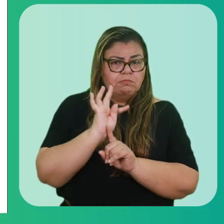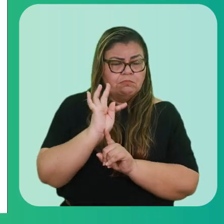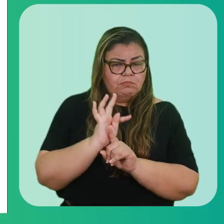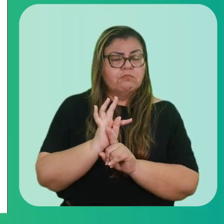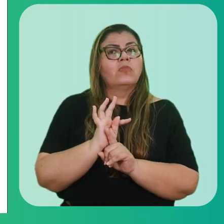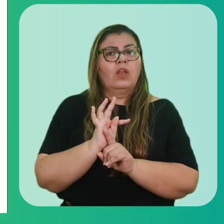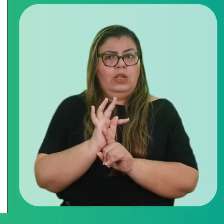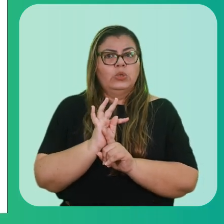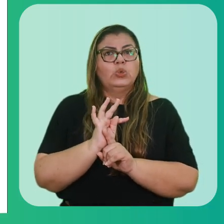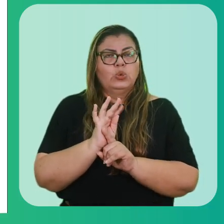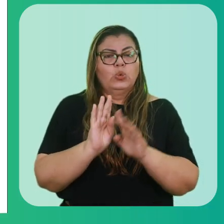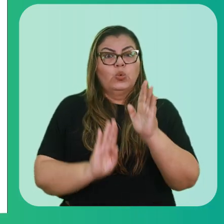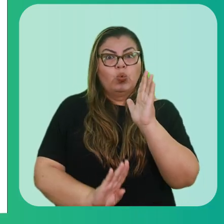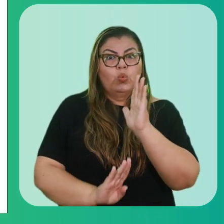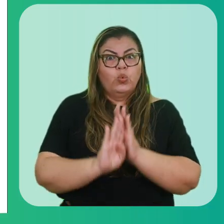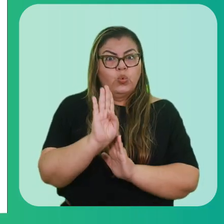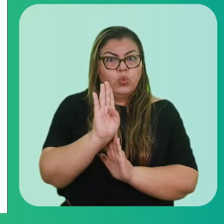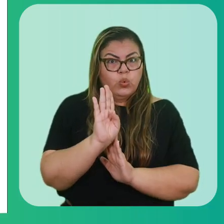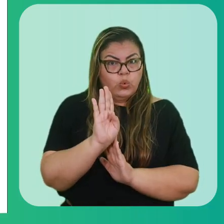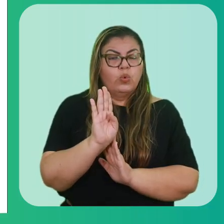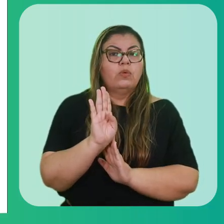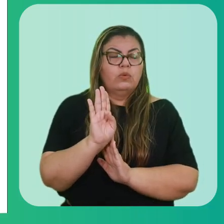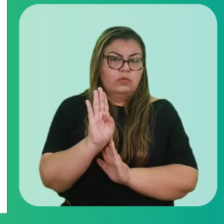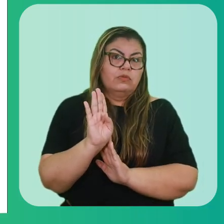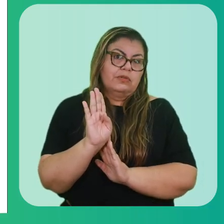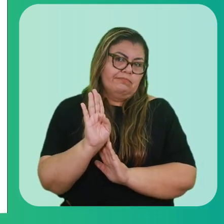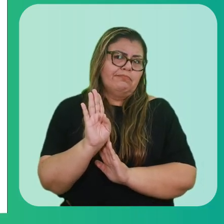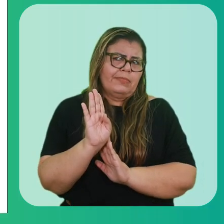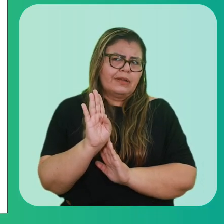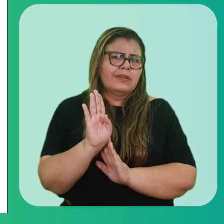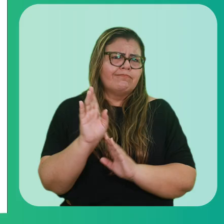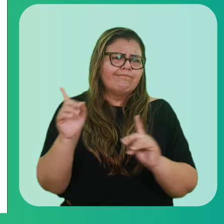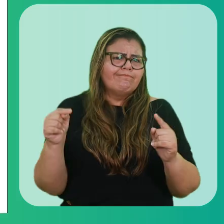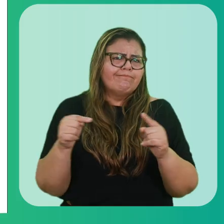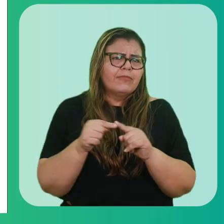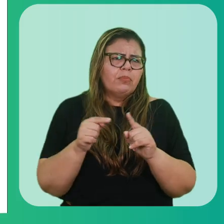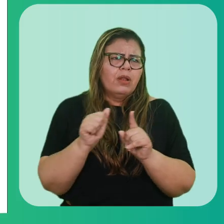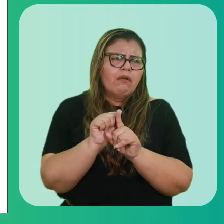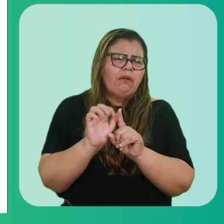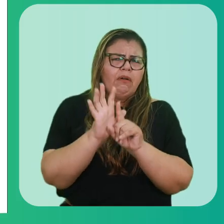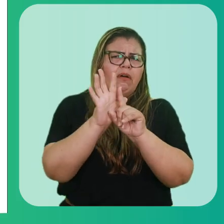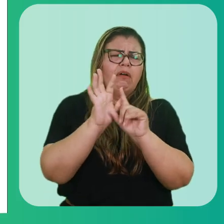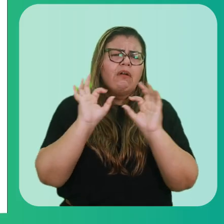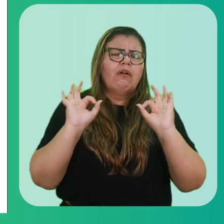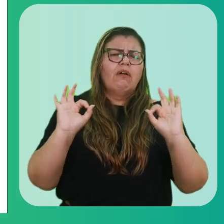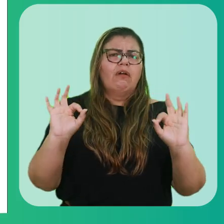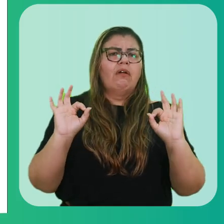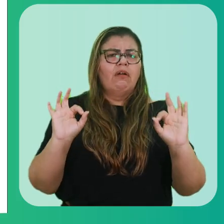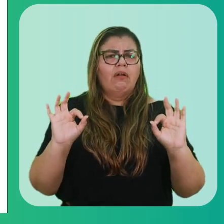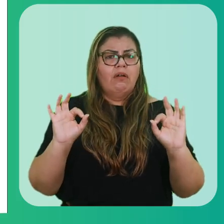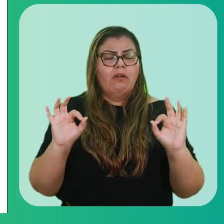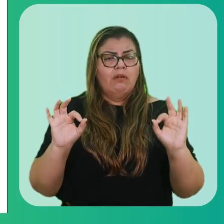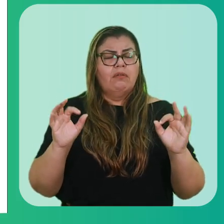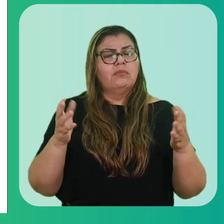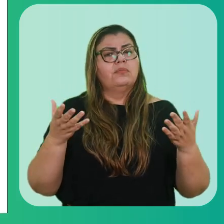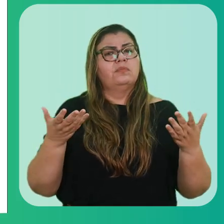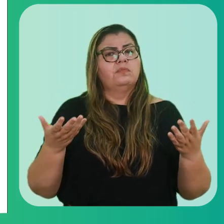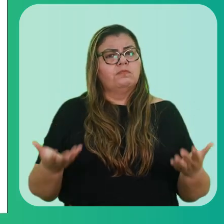já é suficientemente alta para que a gente possa considerar a idealidade do gás, bem como na pressão de uma